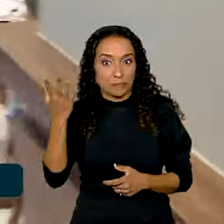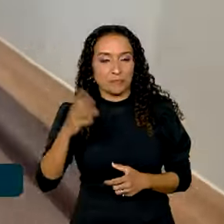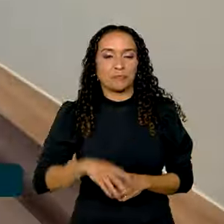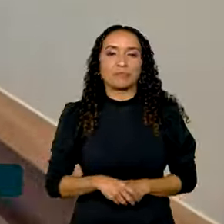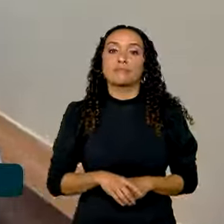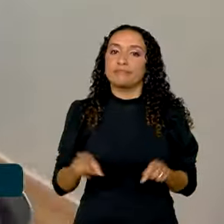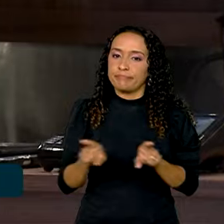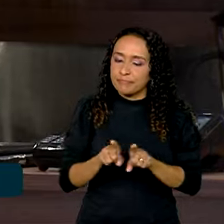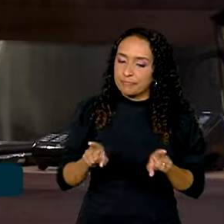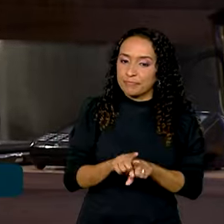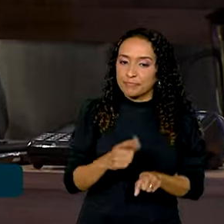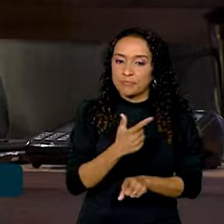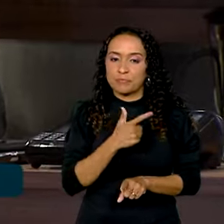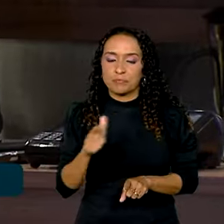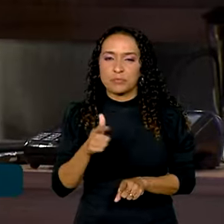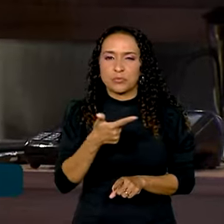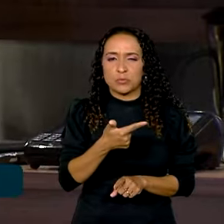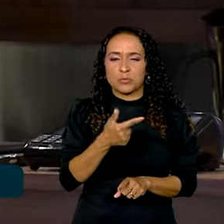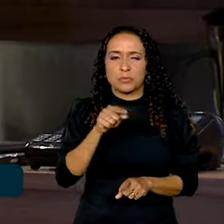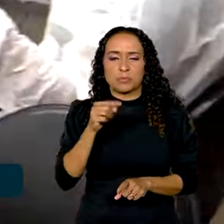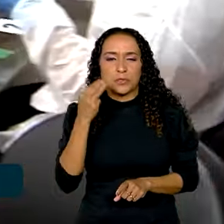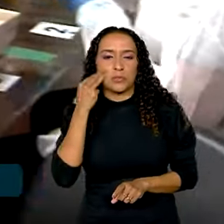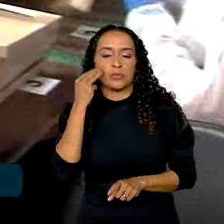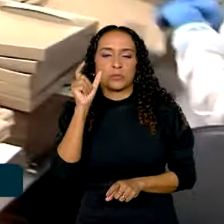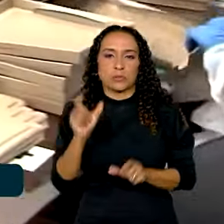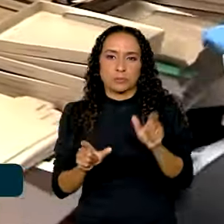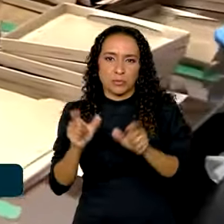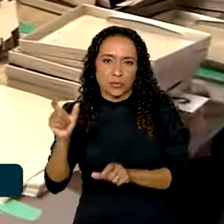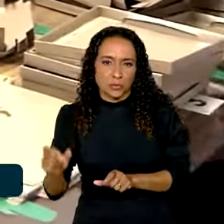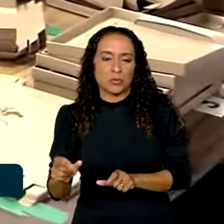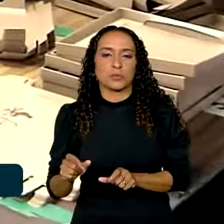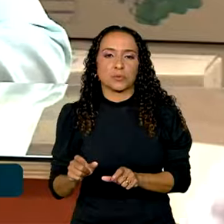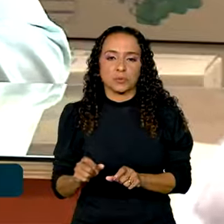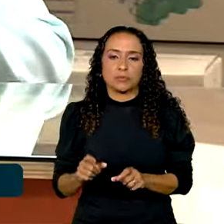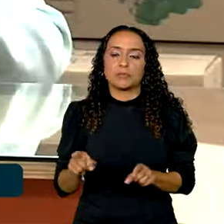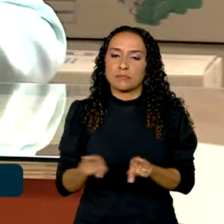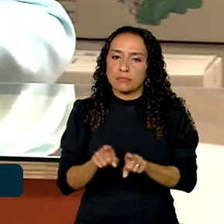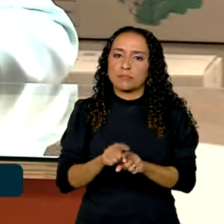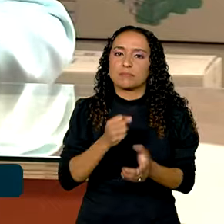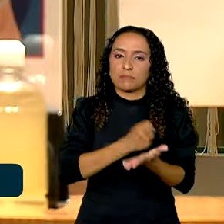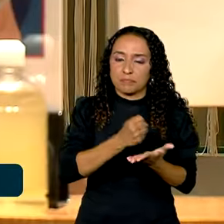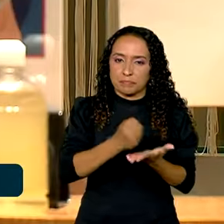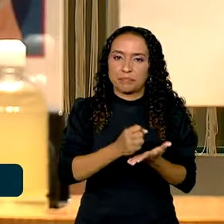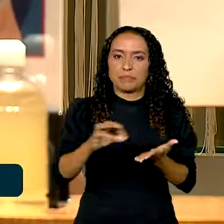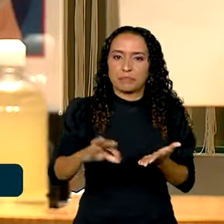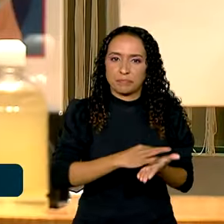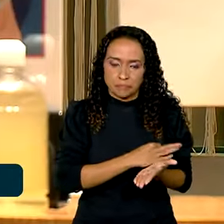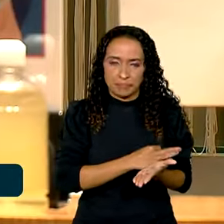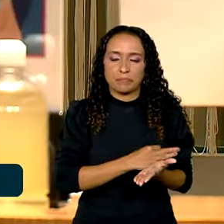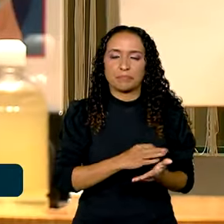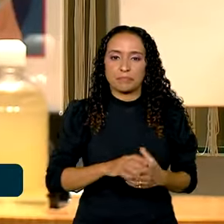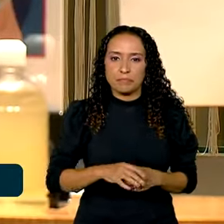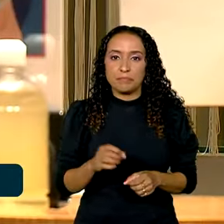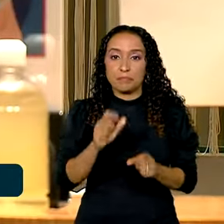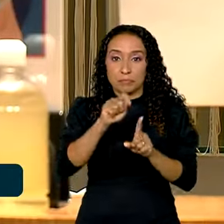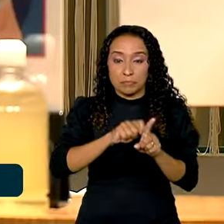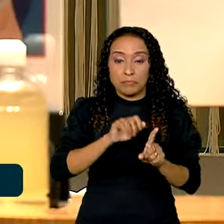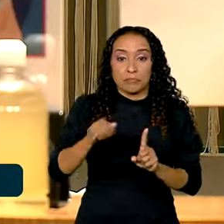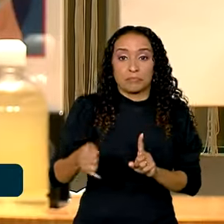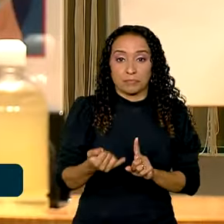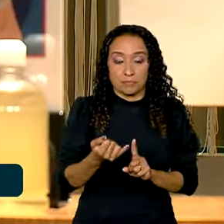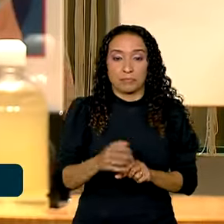como o Lucas, cerca de 2 milhões e 67 mil pessoas foram contratadas com carteira assinada no mês de